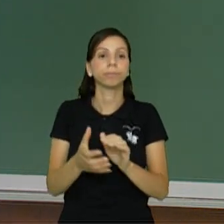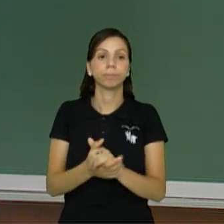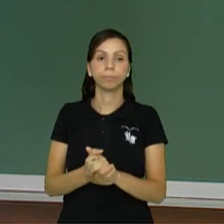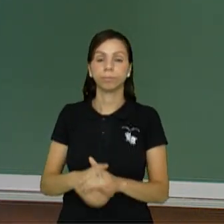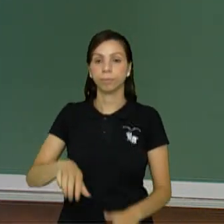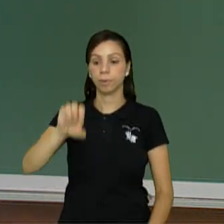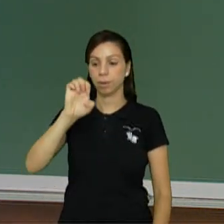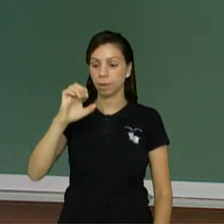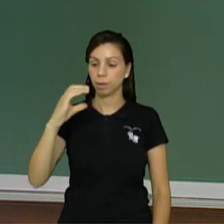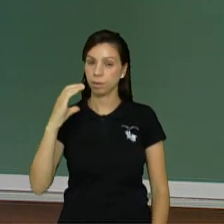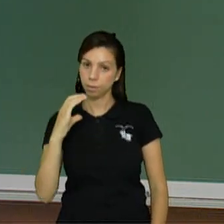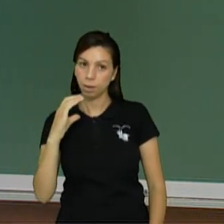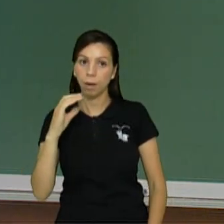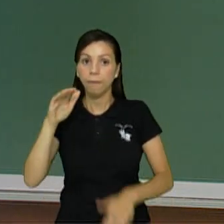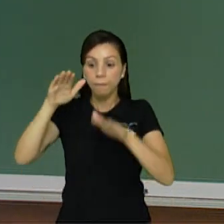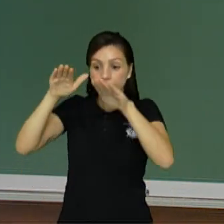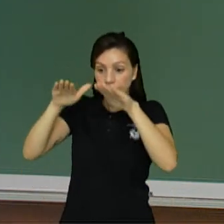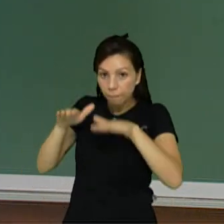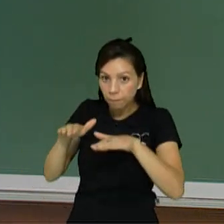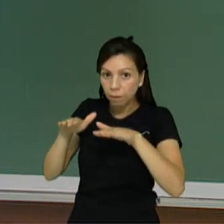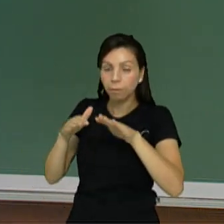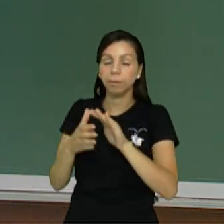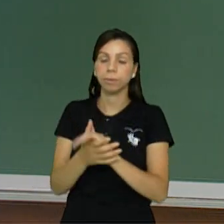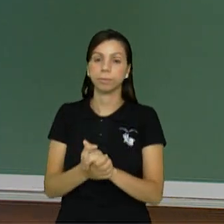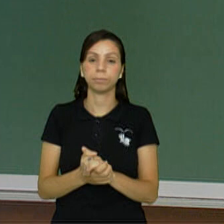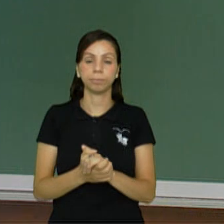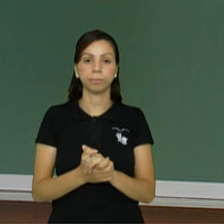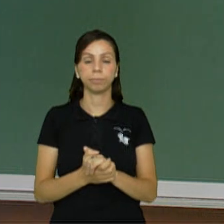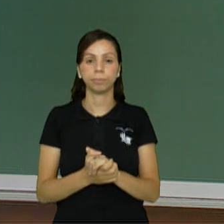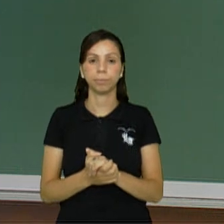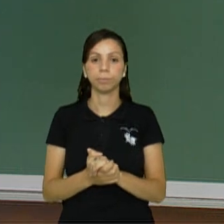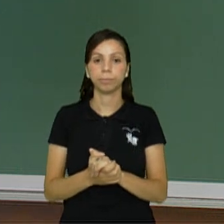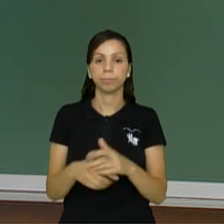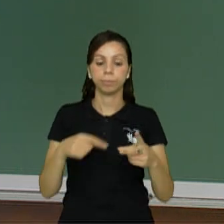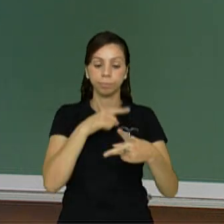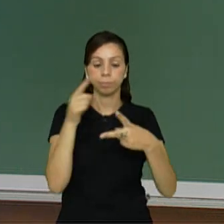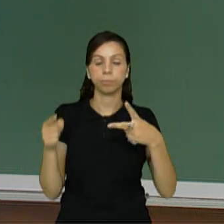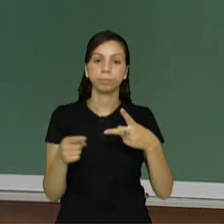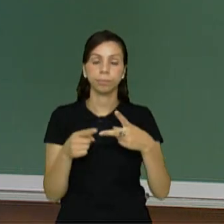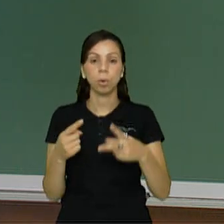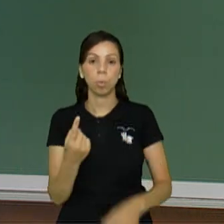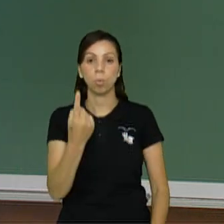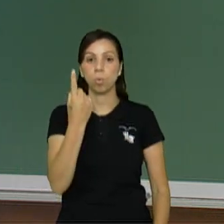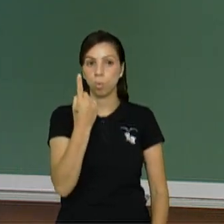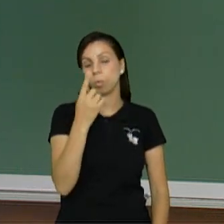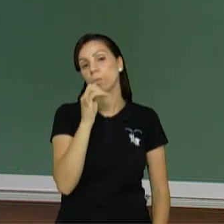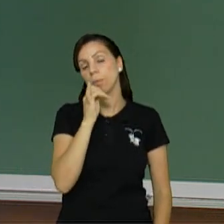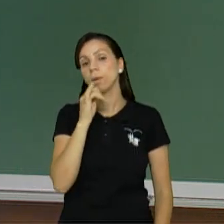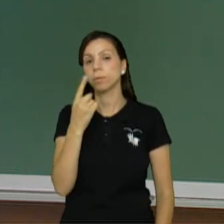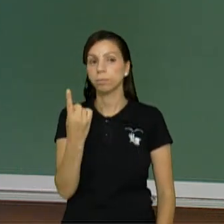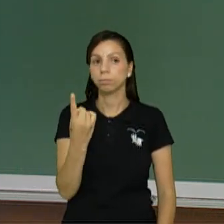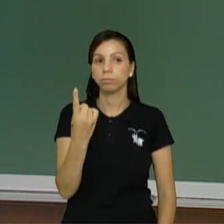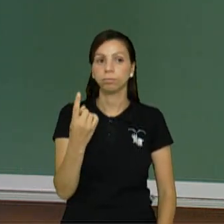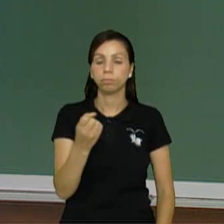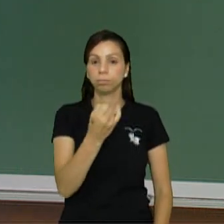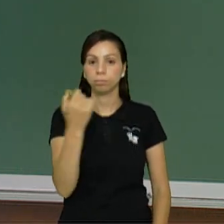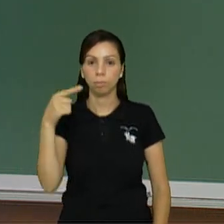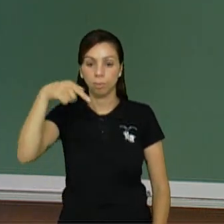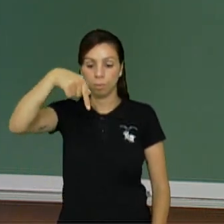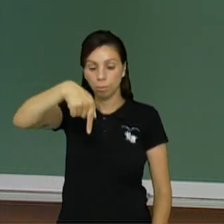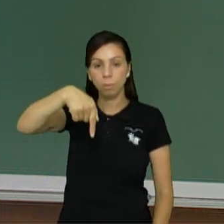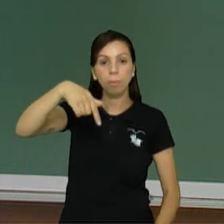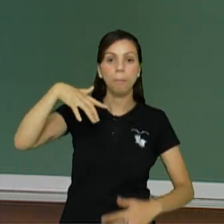cinética EC é conservada. O coeficiente de restituição ele vale 1, tá? E a quantidade de